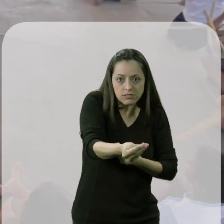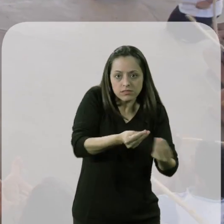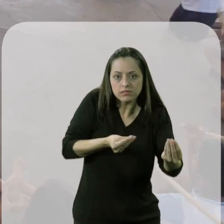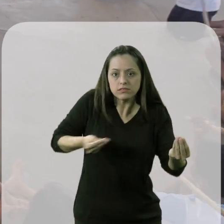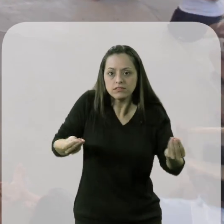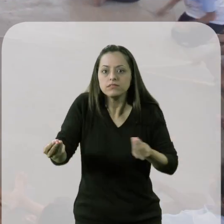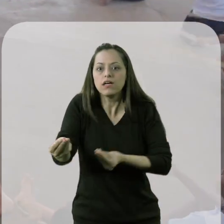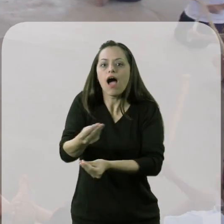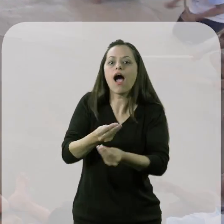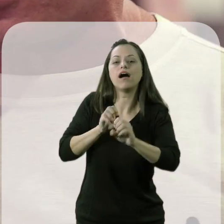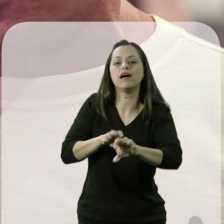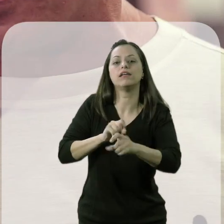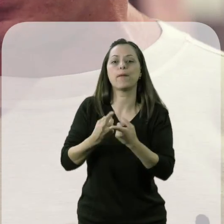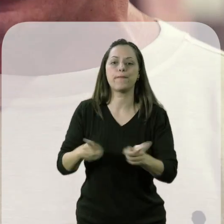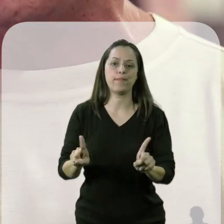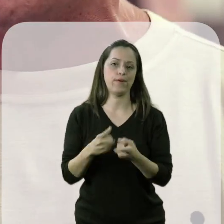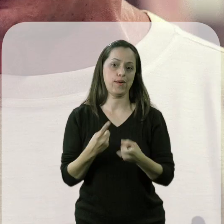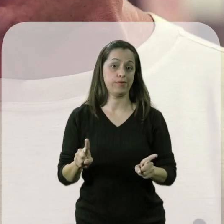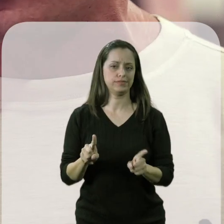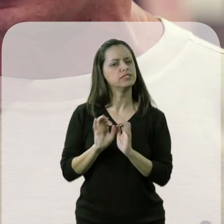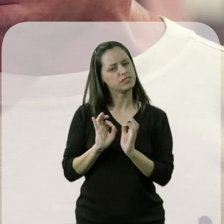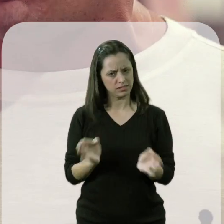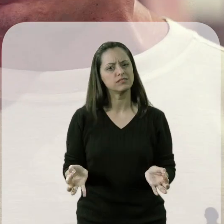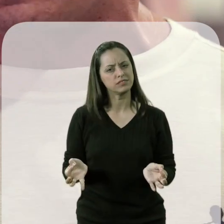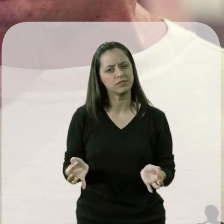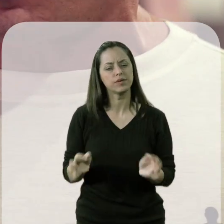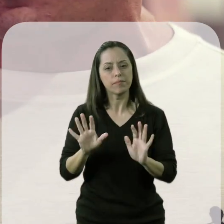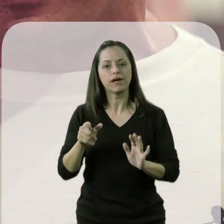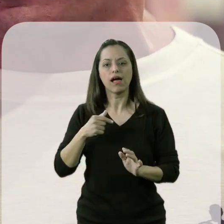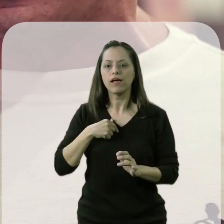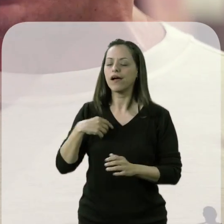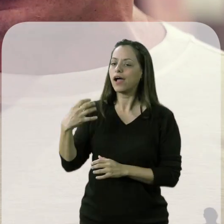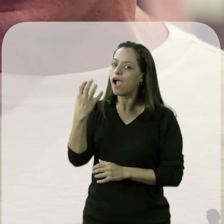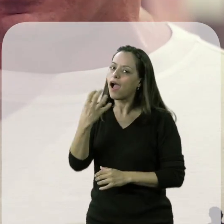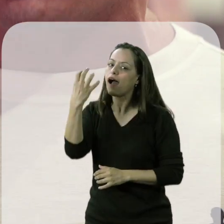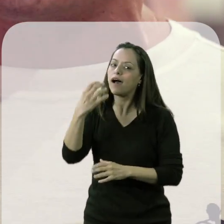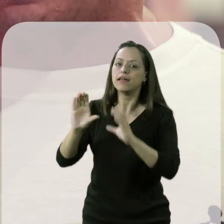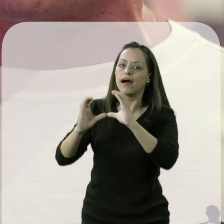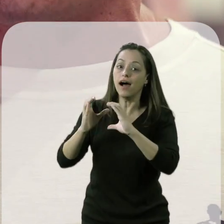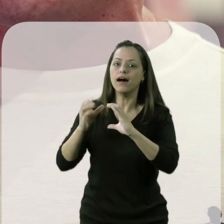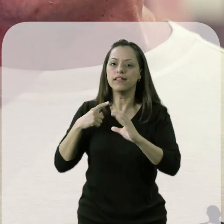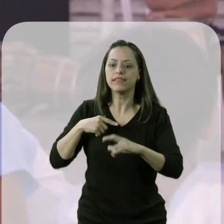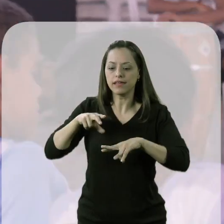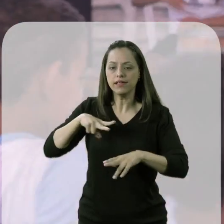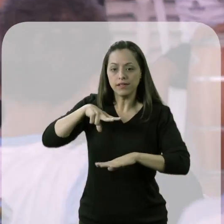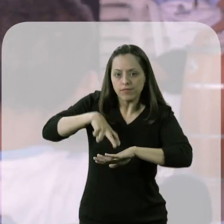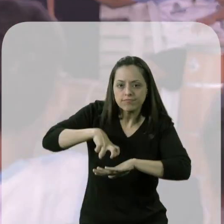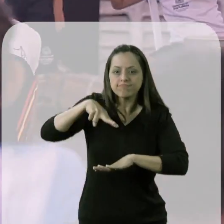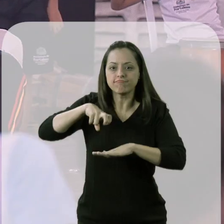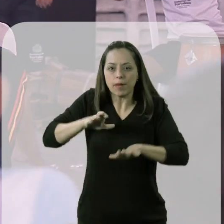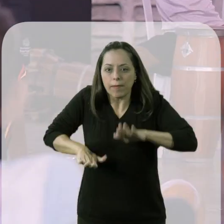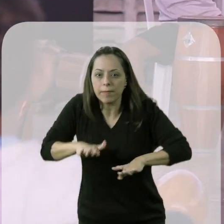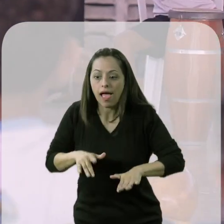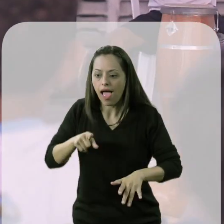mais dois, e toca o instrumento, e vai tocando o instrumento, e ensinando as músicas. Músicos com movimentos simples. Eu tô lá cantando uma música,